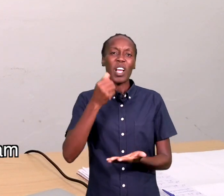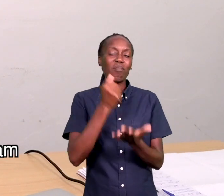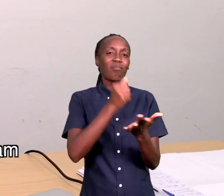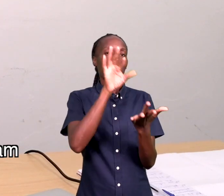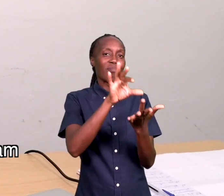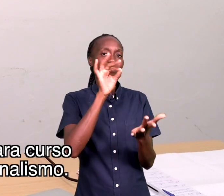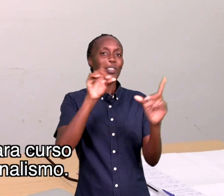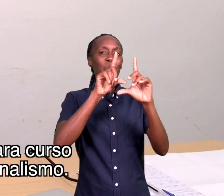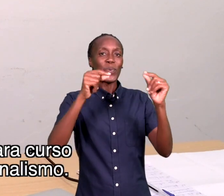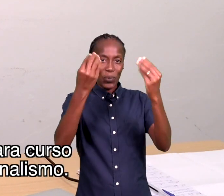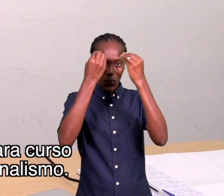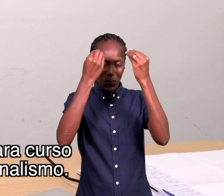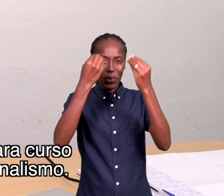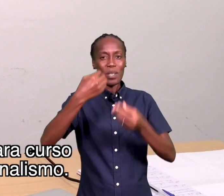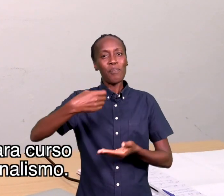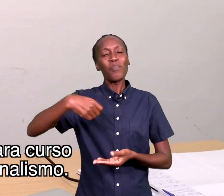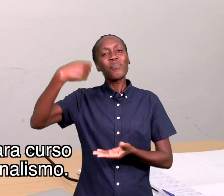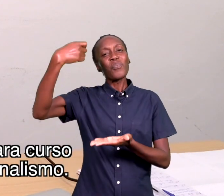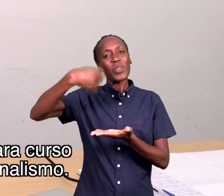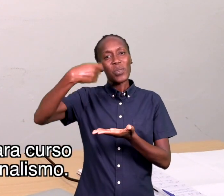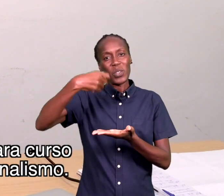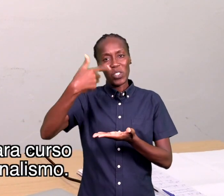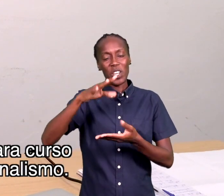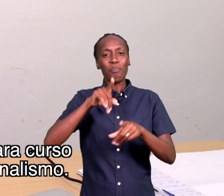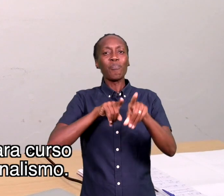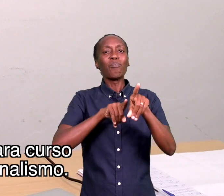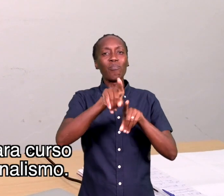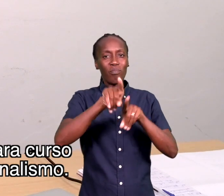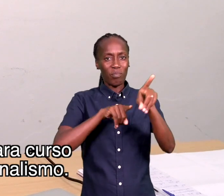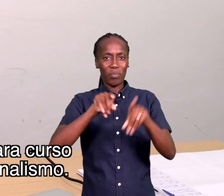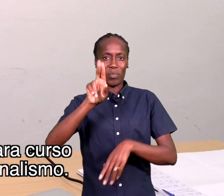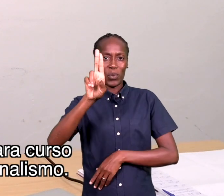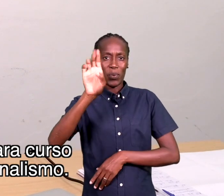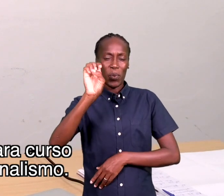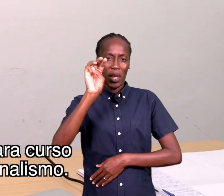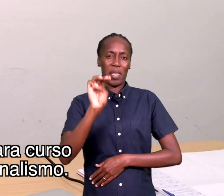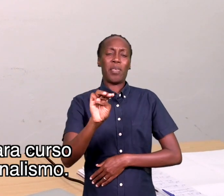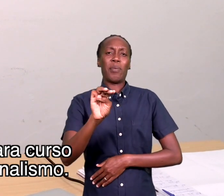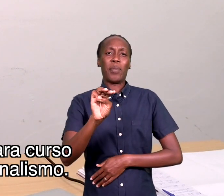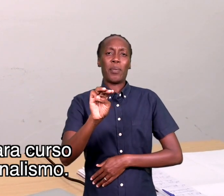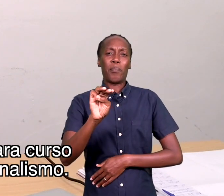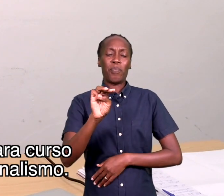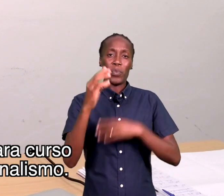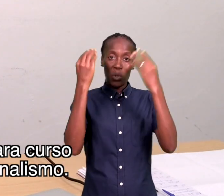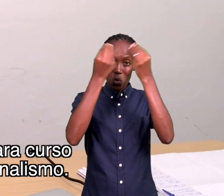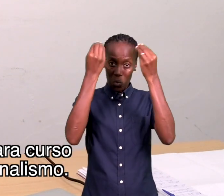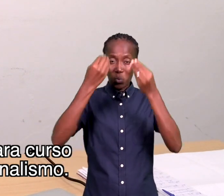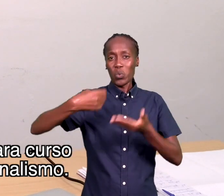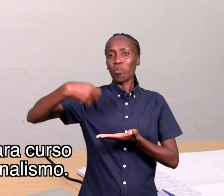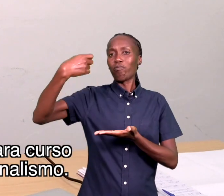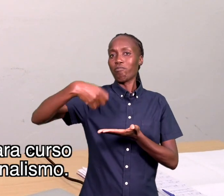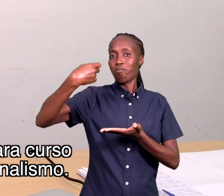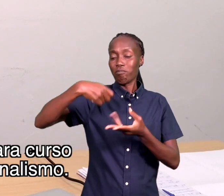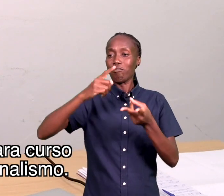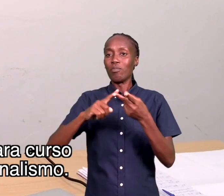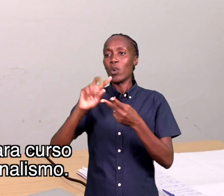direito. Isto porque concorri para a Universidade Eduardo Mundane, para o curso de